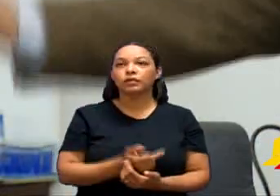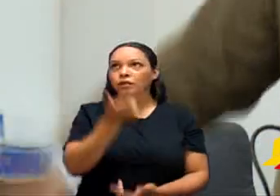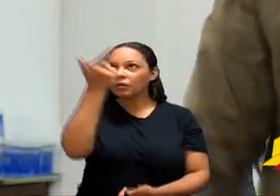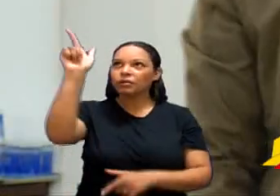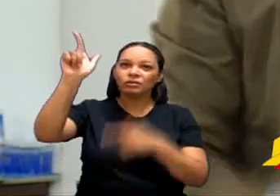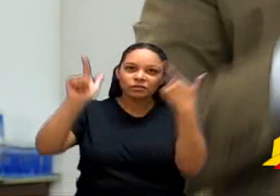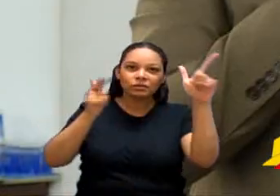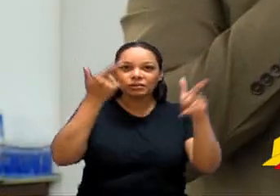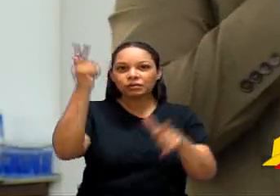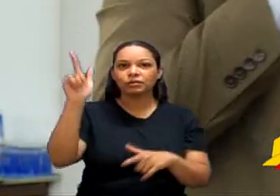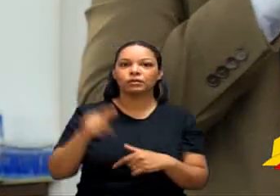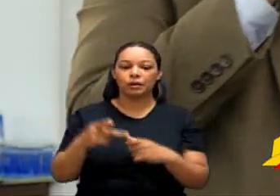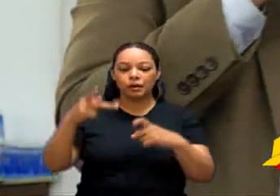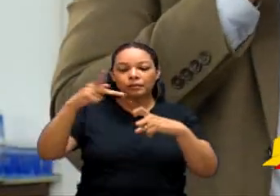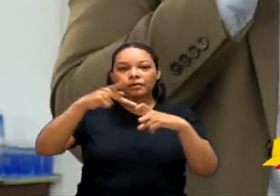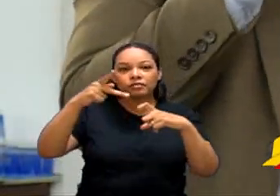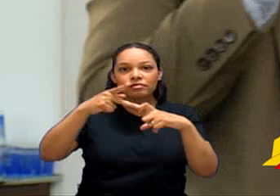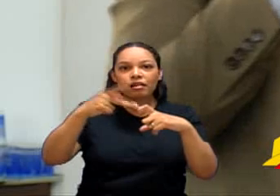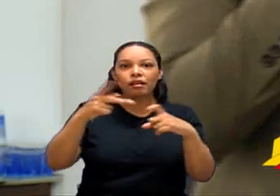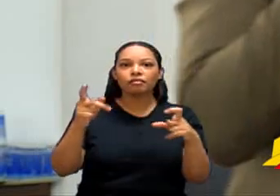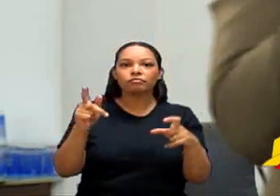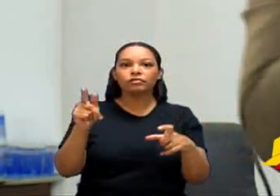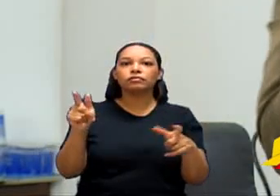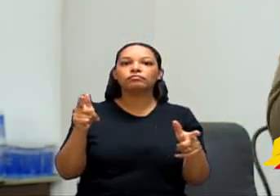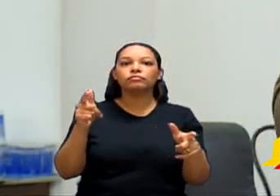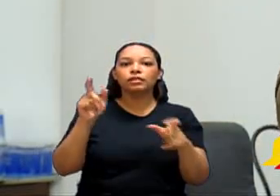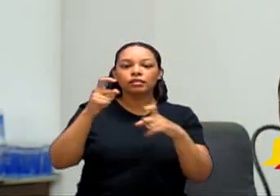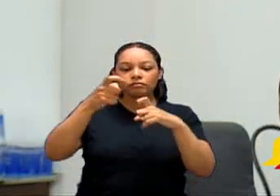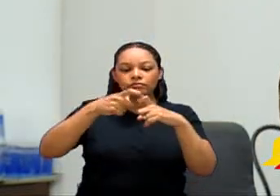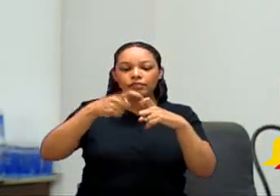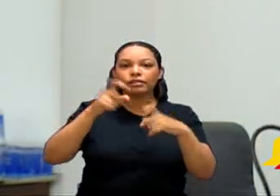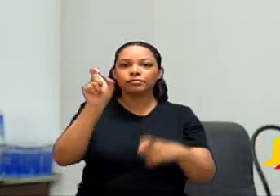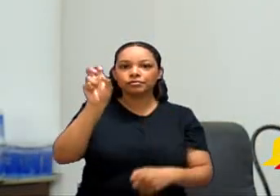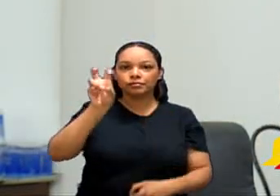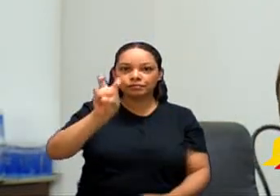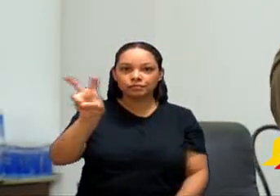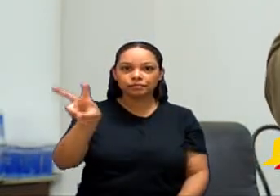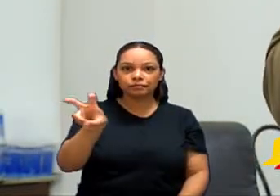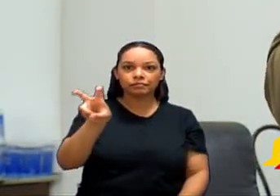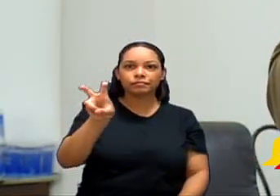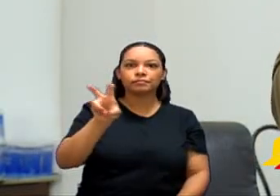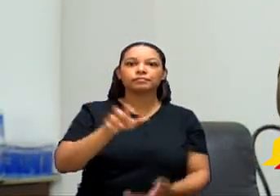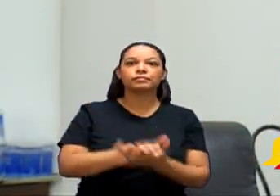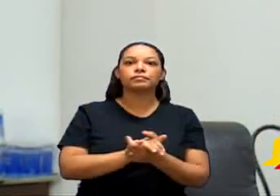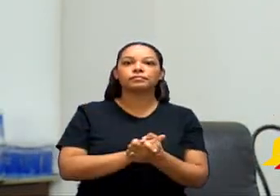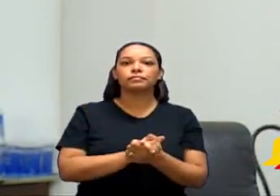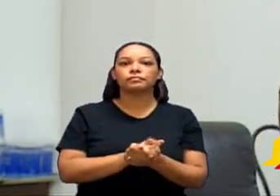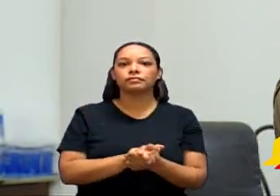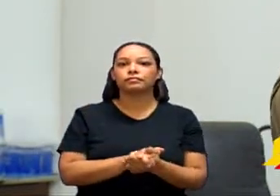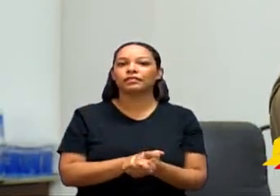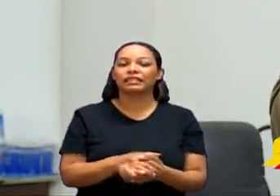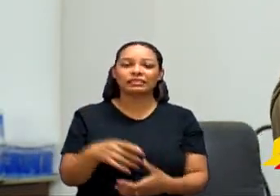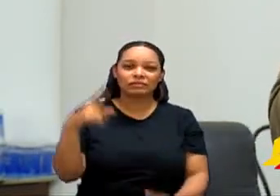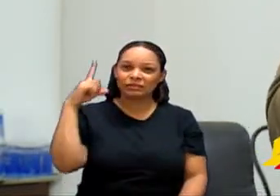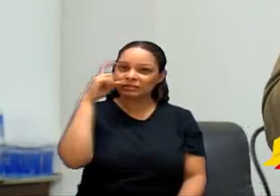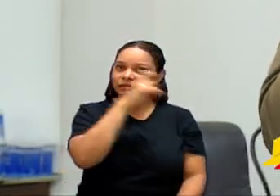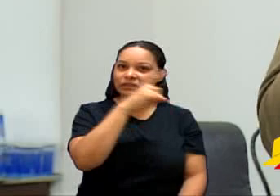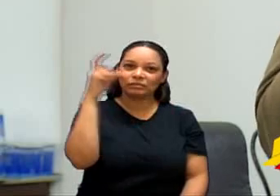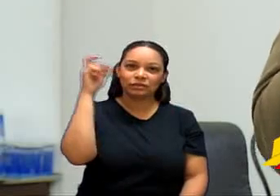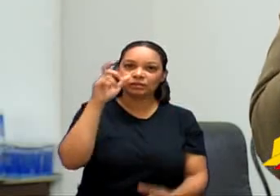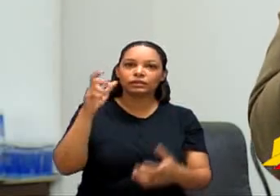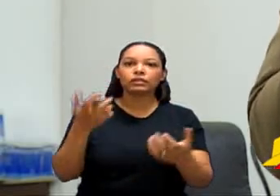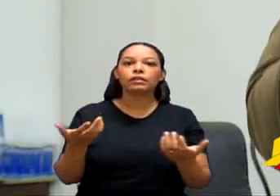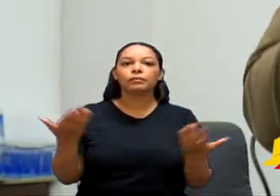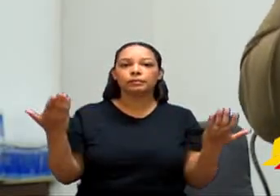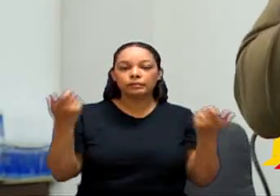como ginecologista. Vai ter o concurso e não vai ter o número suficiente para ser feito o concurso nessa área, porque eu